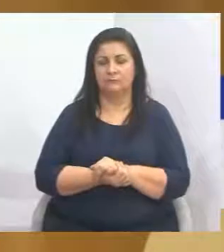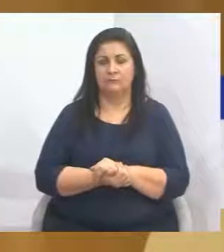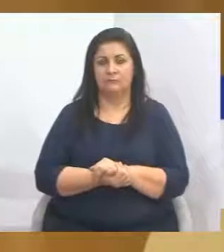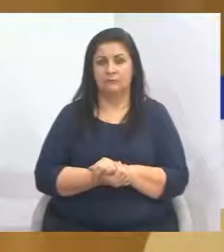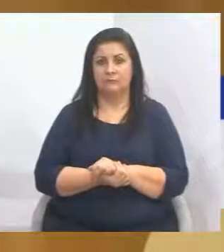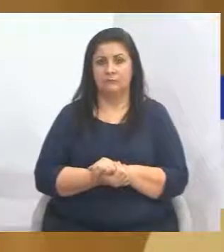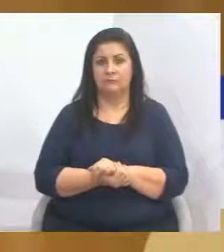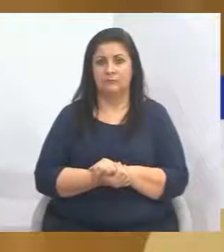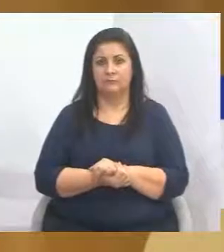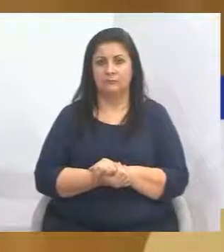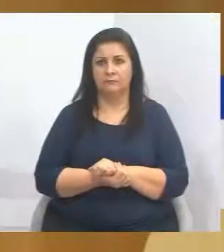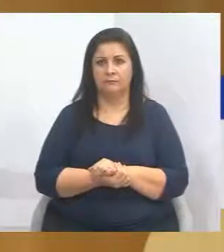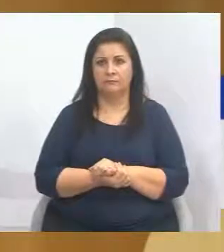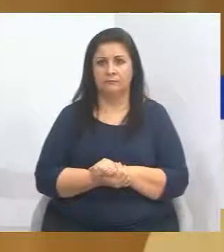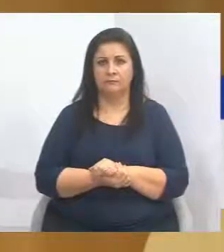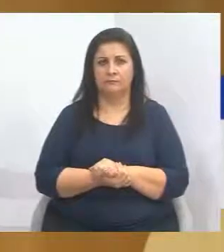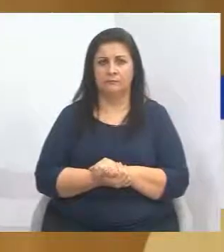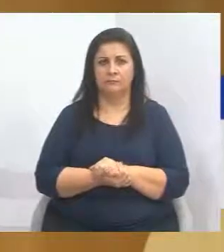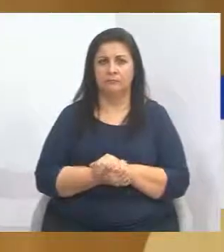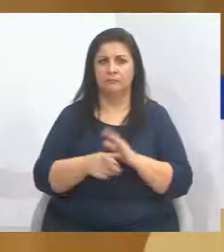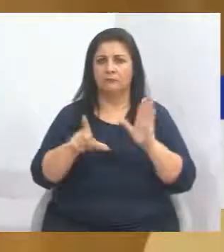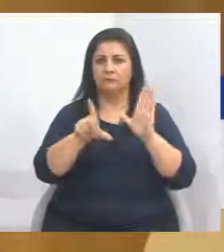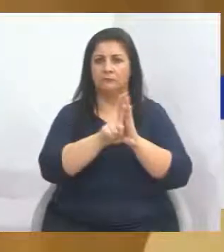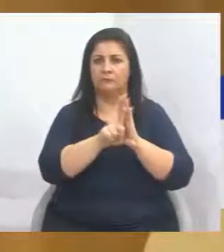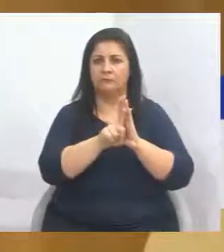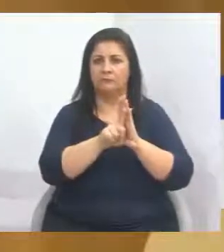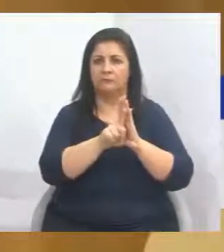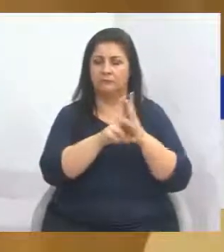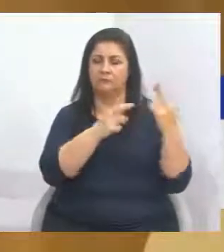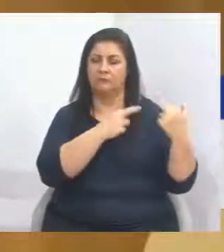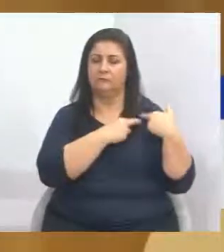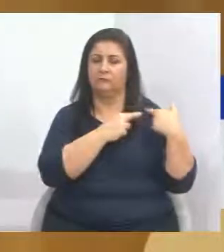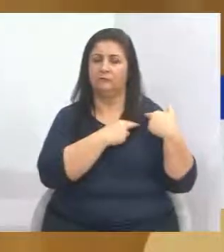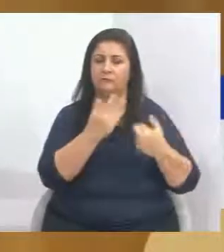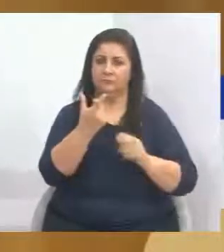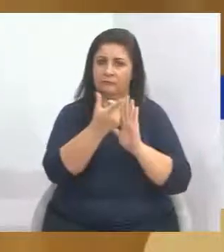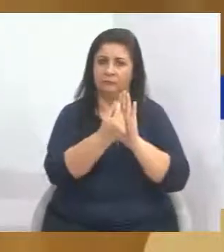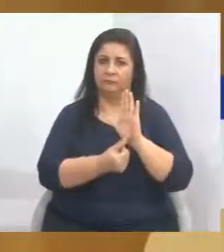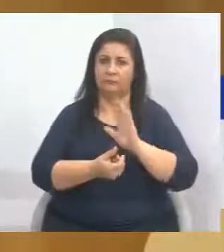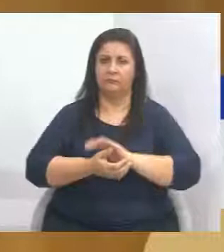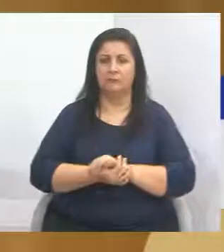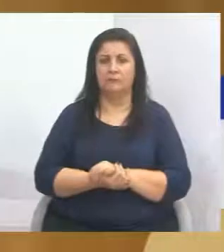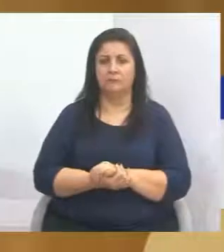2000, Lei de Responsabilidade Fiscal.